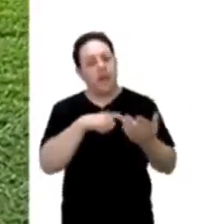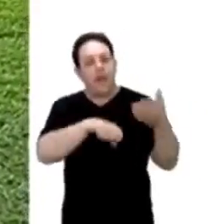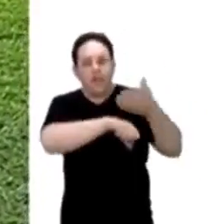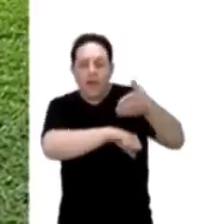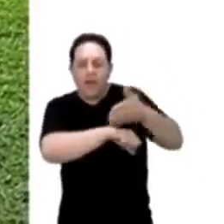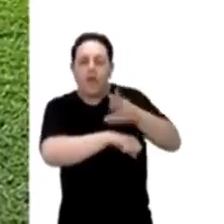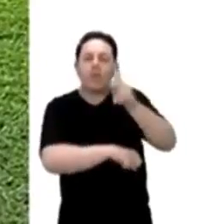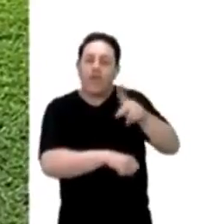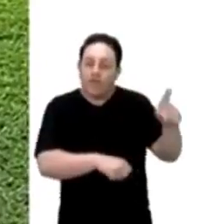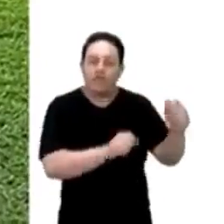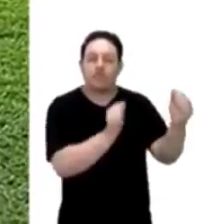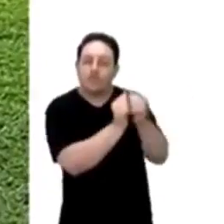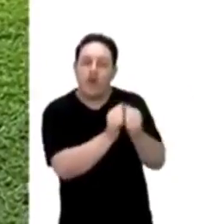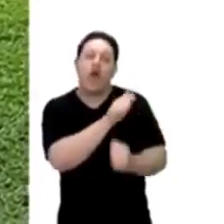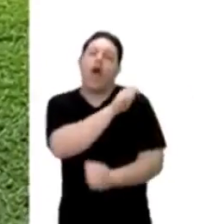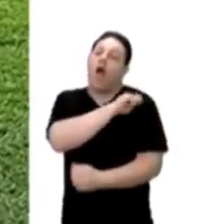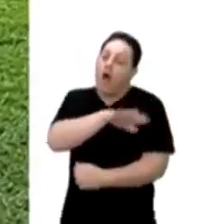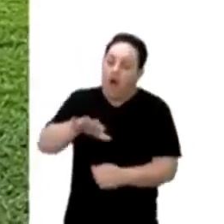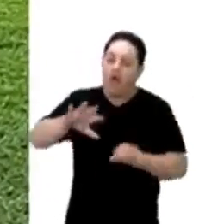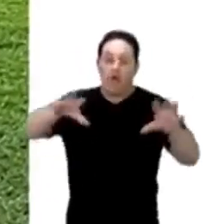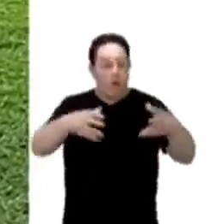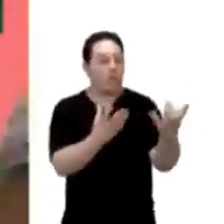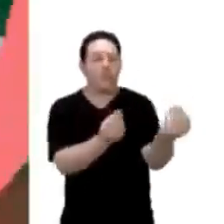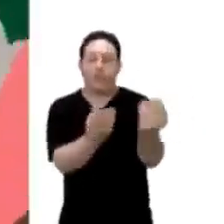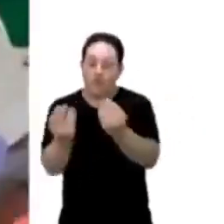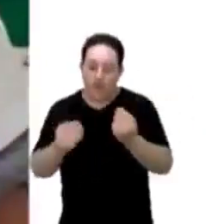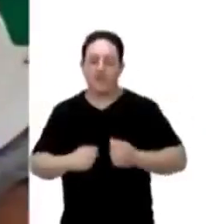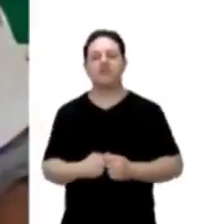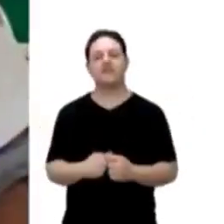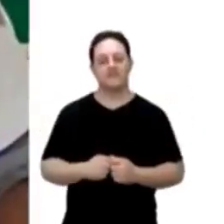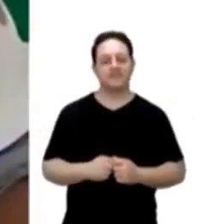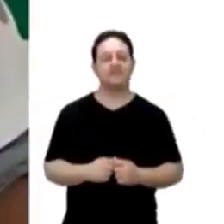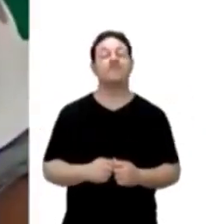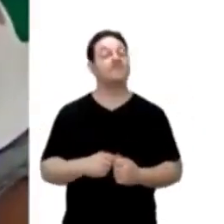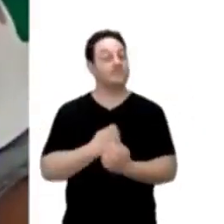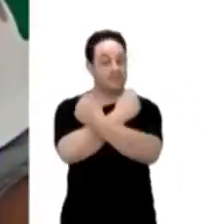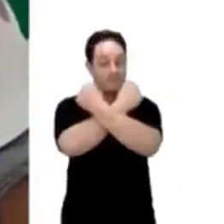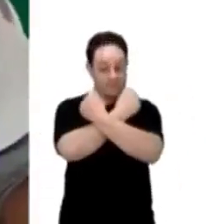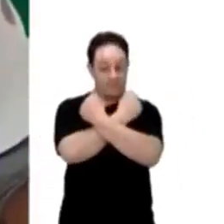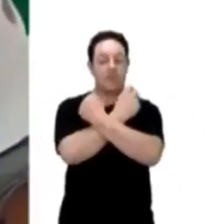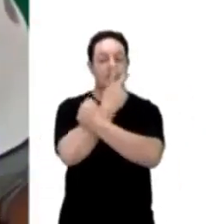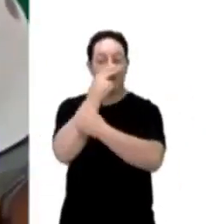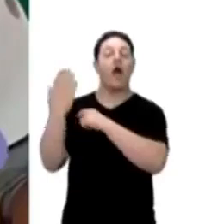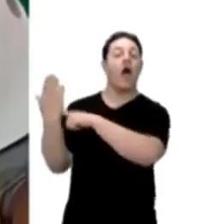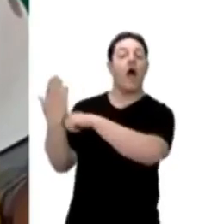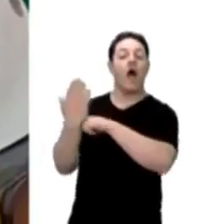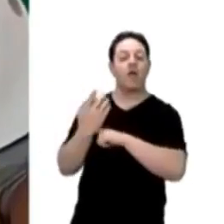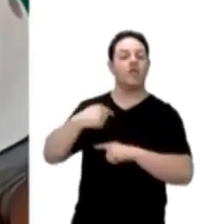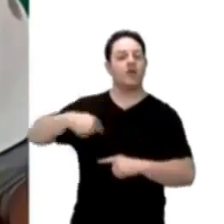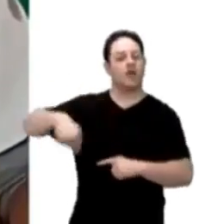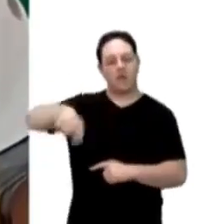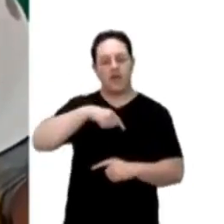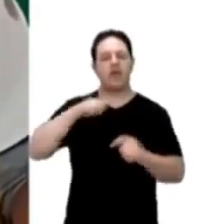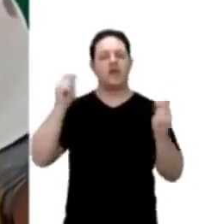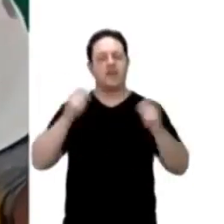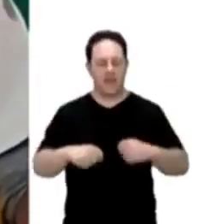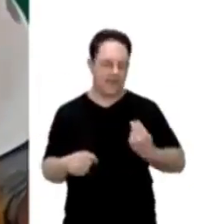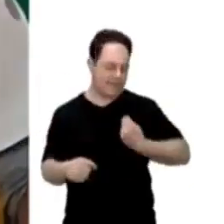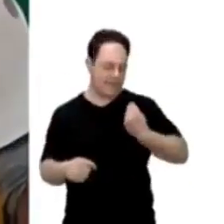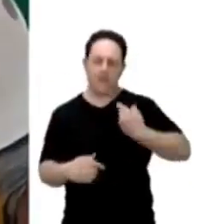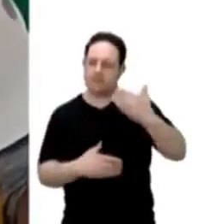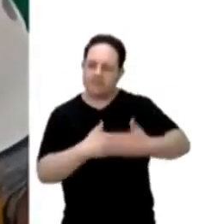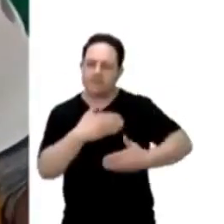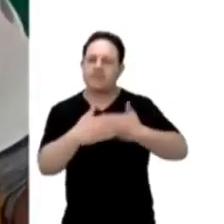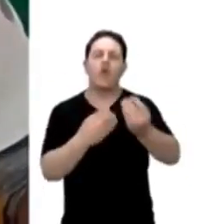participação de vários professores, de alunos, um monte de alunos veio. A Jornada X me ajuda a ver o mundo de uma forma diferente porque traz